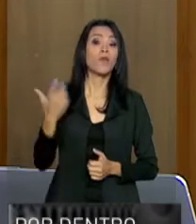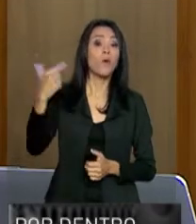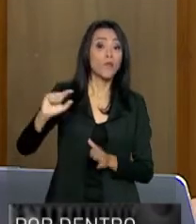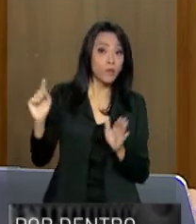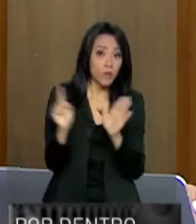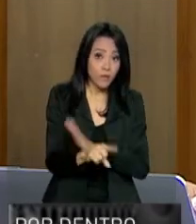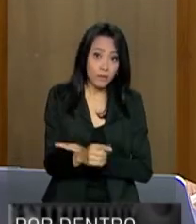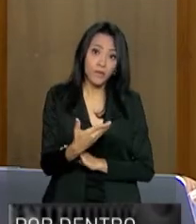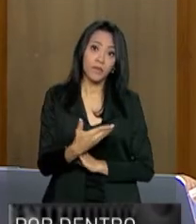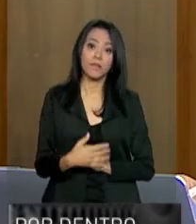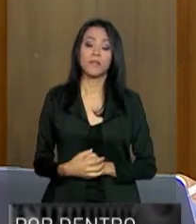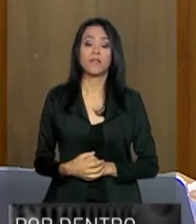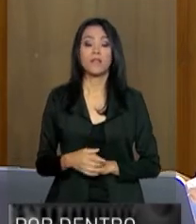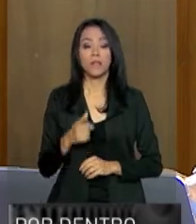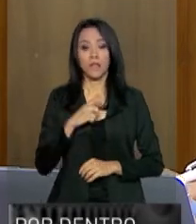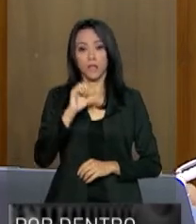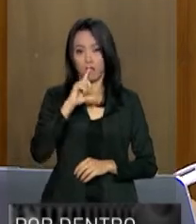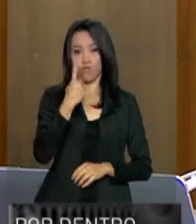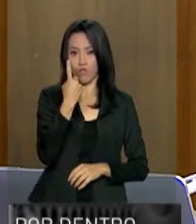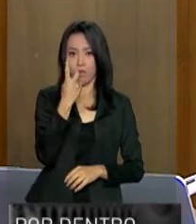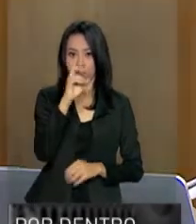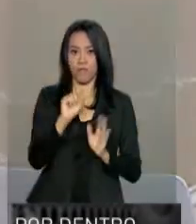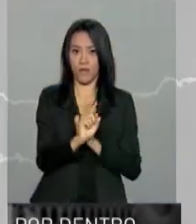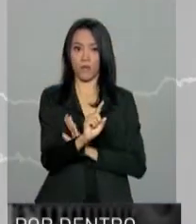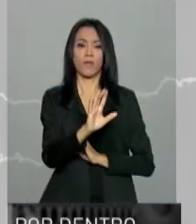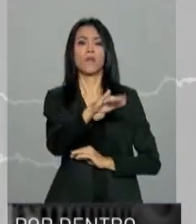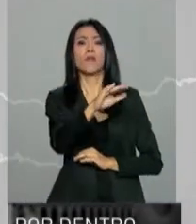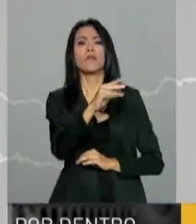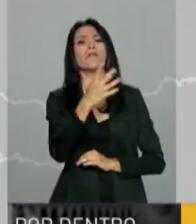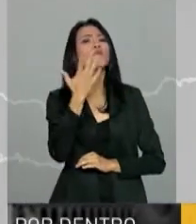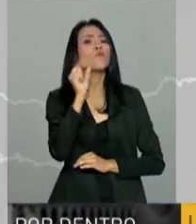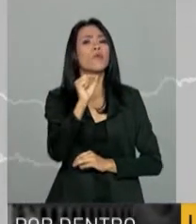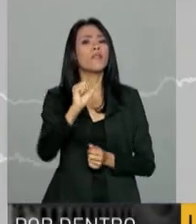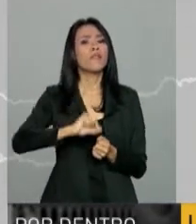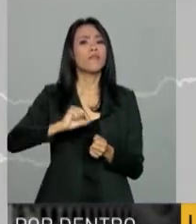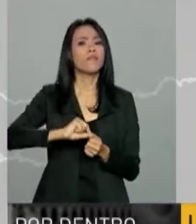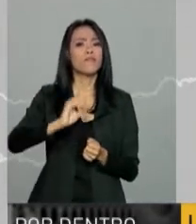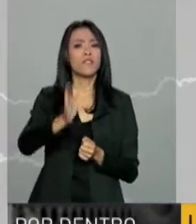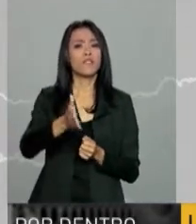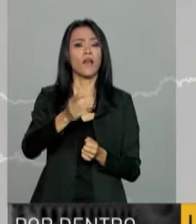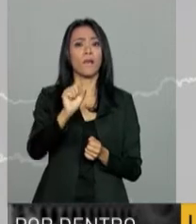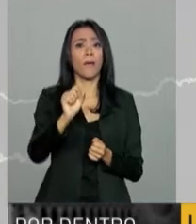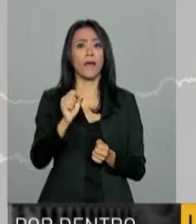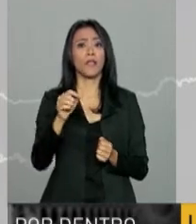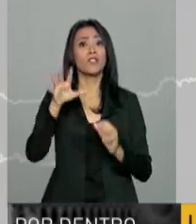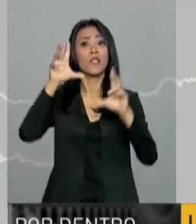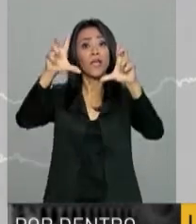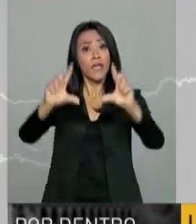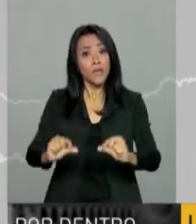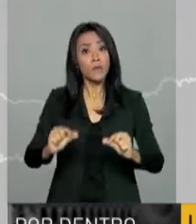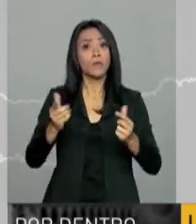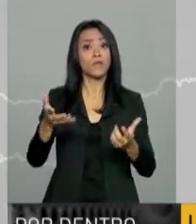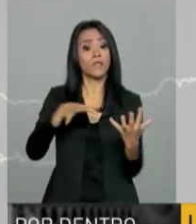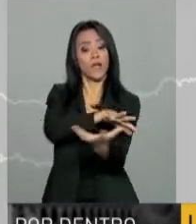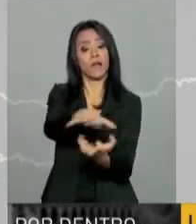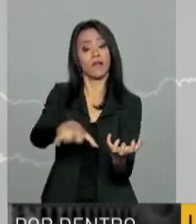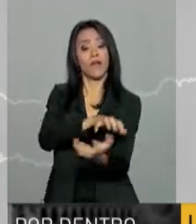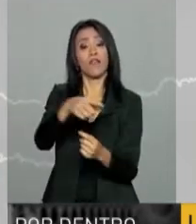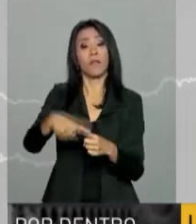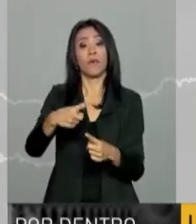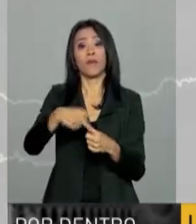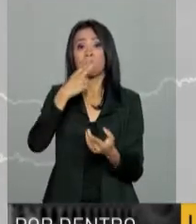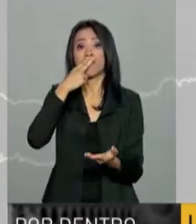para o ministro quem tem mais o que saber o que está sendo feito para minimizar o impacto desta greve na prestação de serviço dos correios